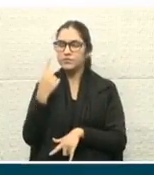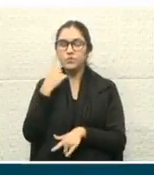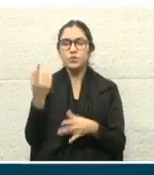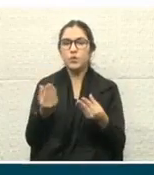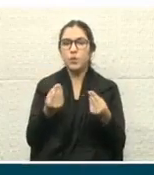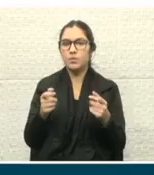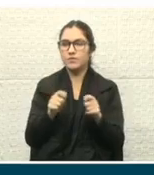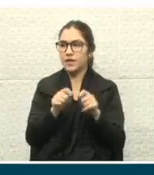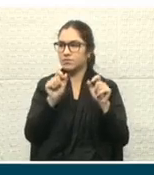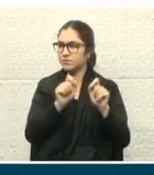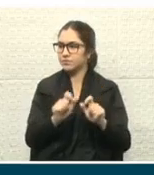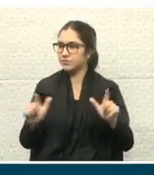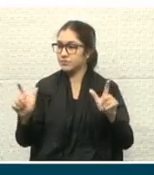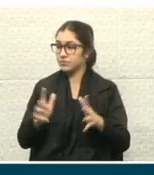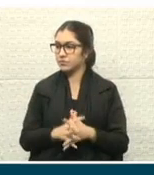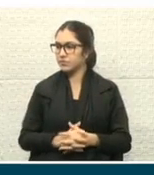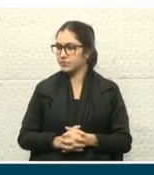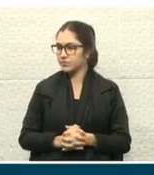o enunciado.